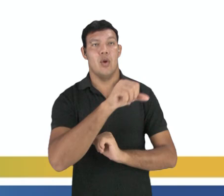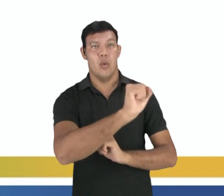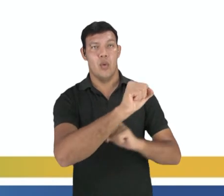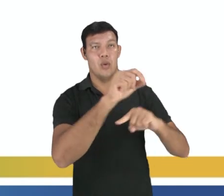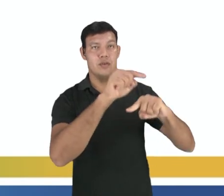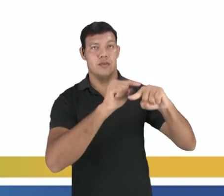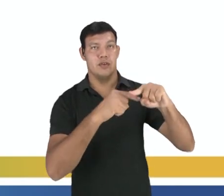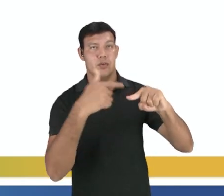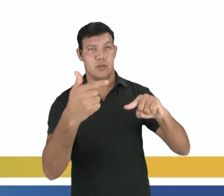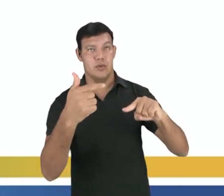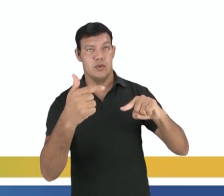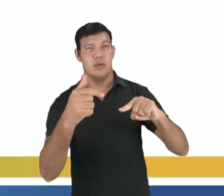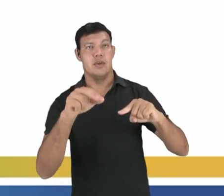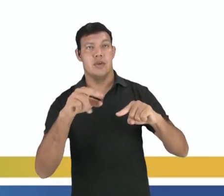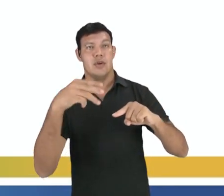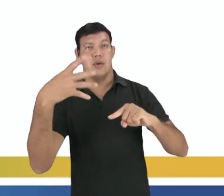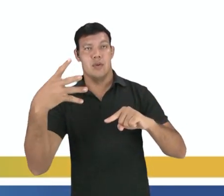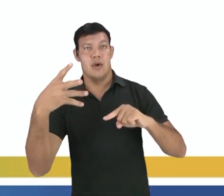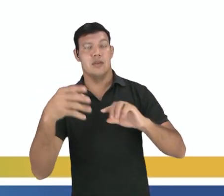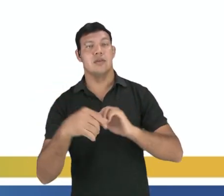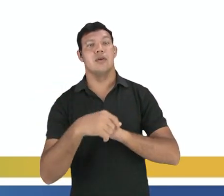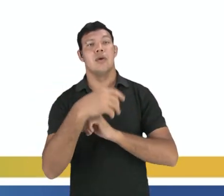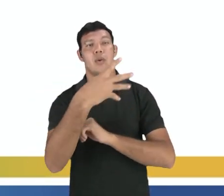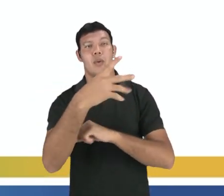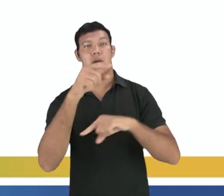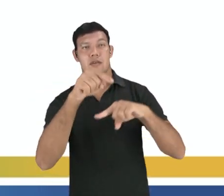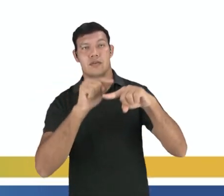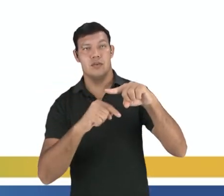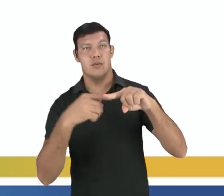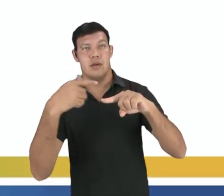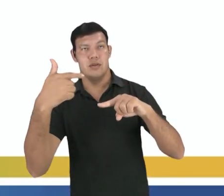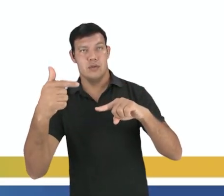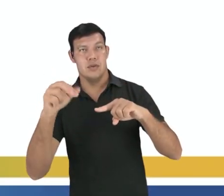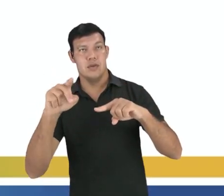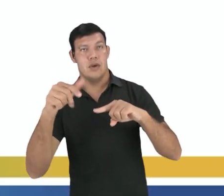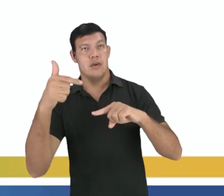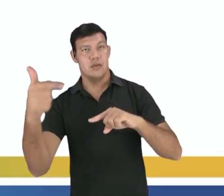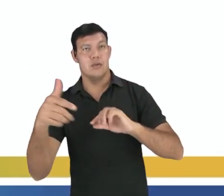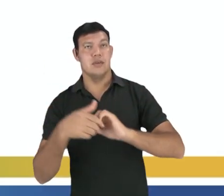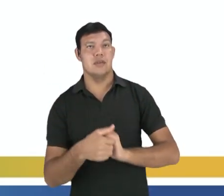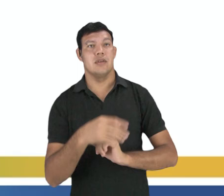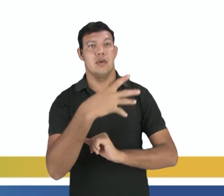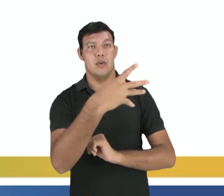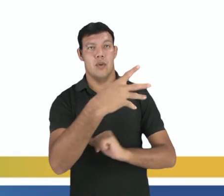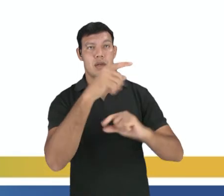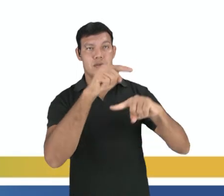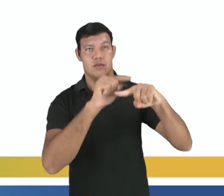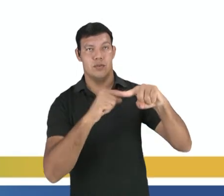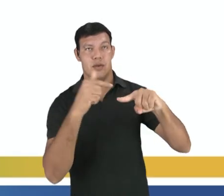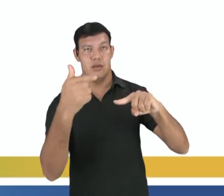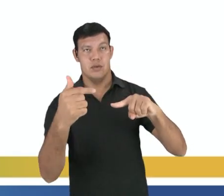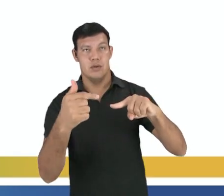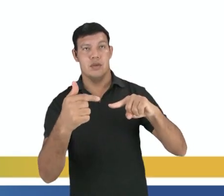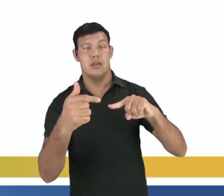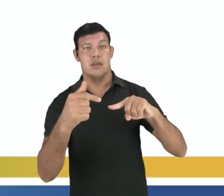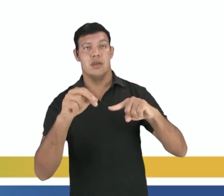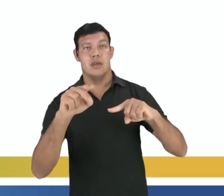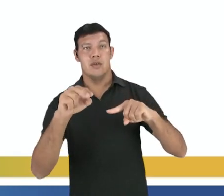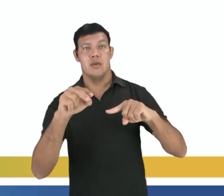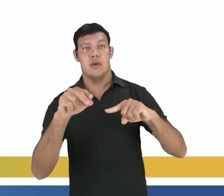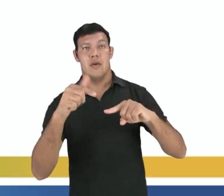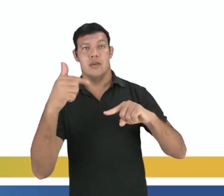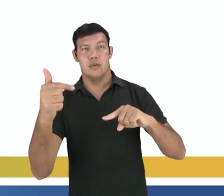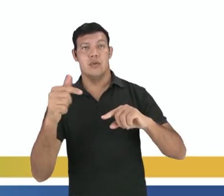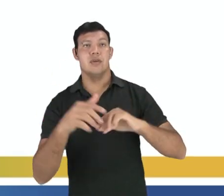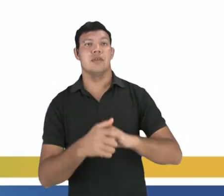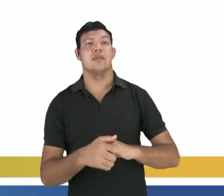por 2, 2 por 2, 1, repete o outro 1, então eu vou fazer essa multiplicação. Ó. 2 vezes 2, vezes 2, vezes